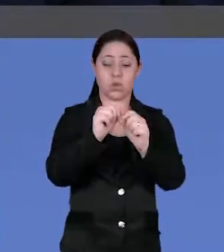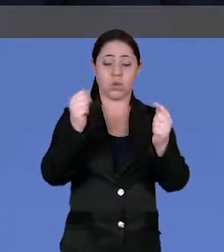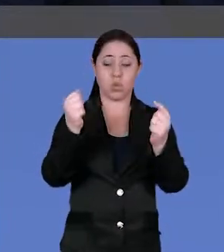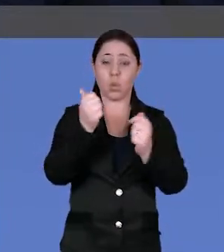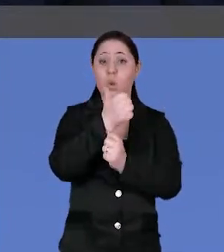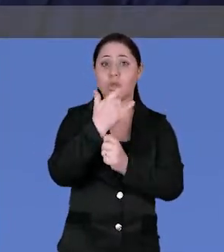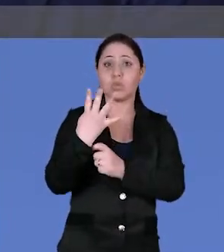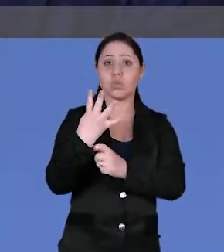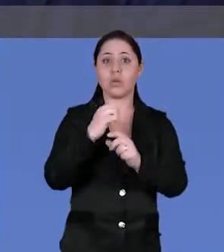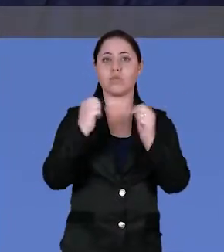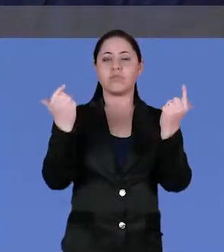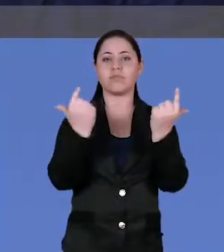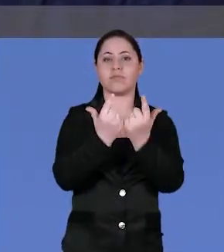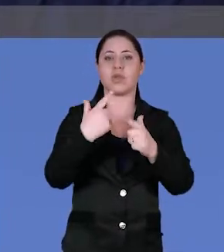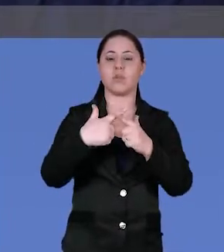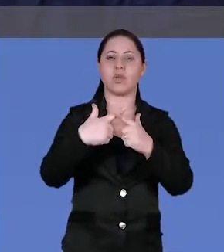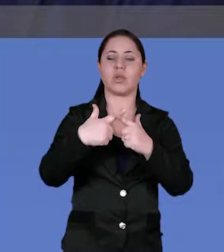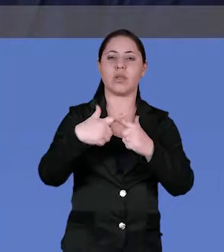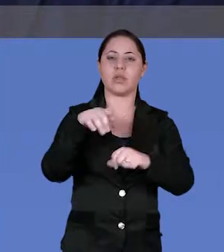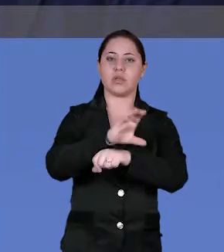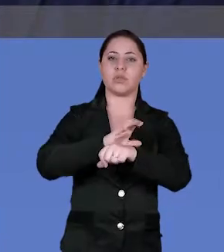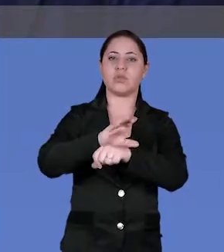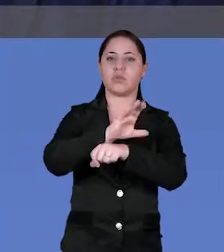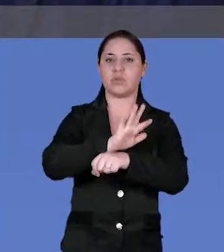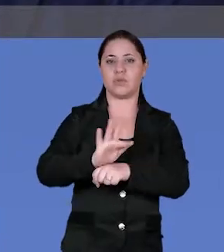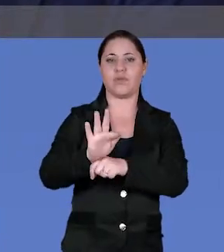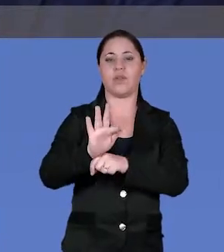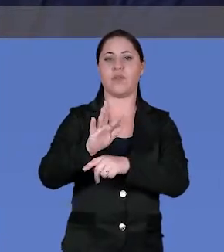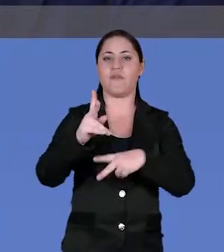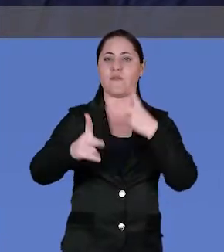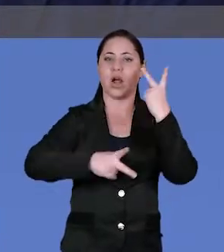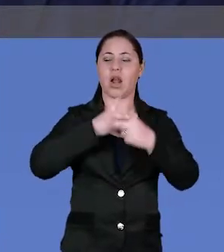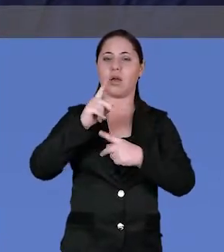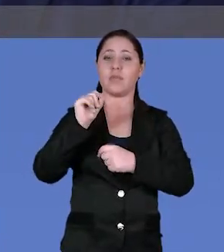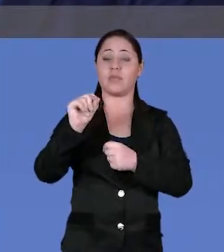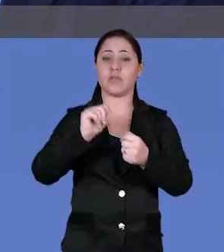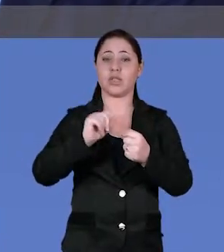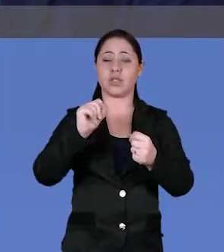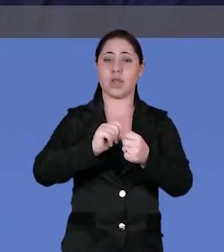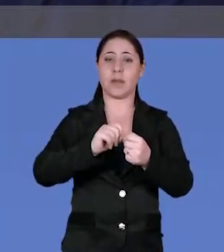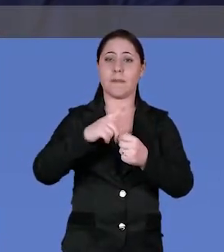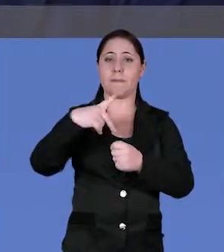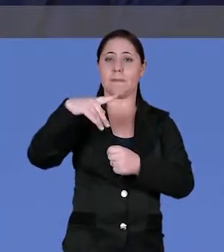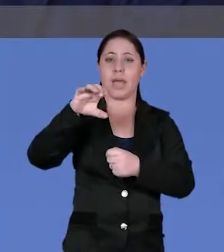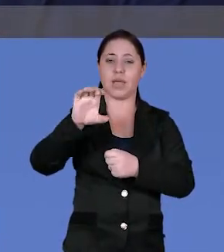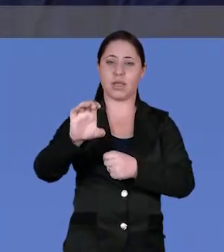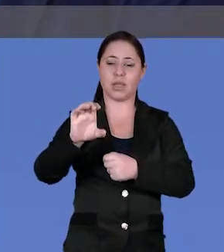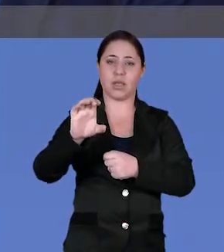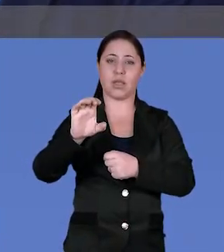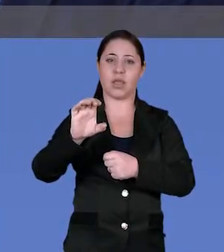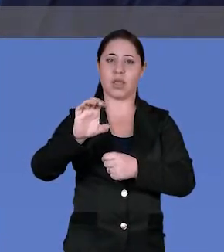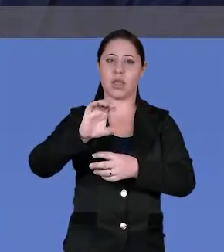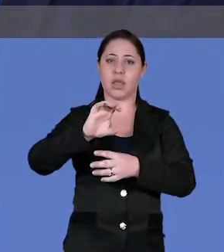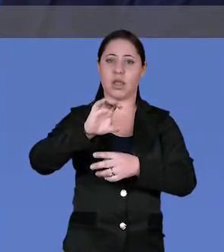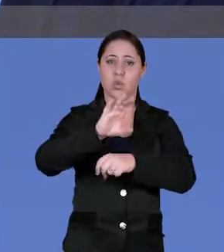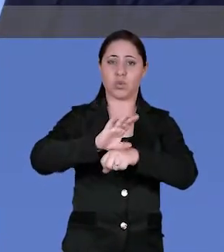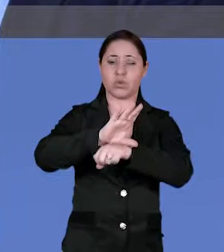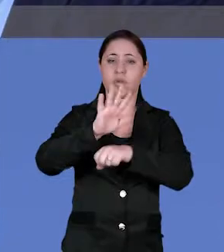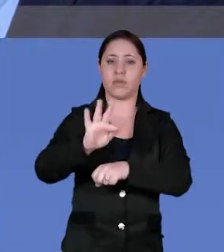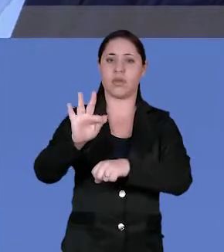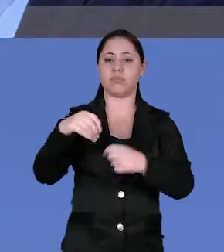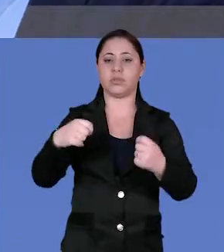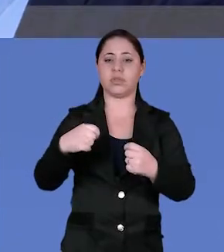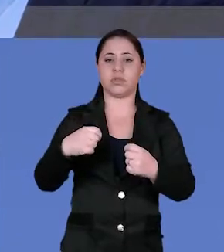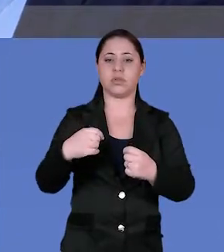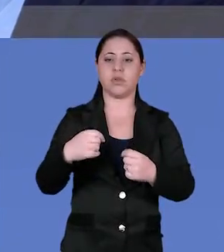14 assembleias, porque a nossa Constituição diz que para você fazer uma PEC na Constituição Federal, ele tem que ser